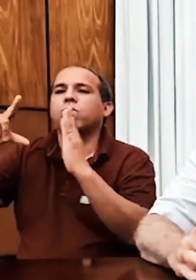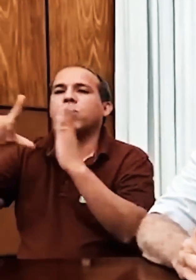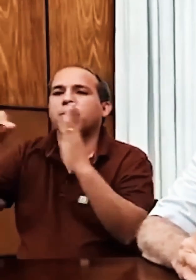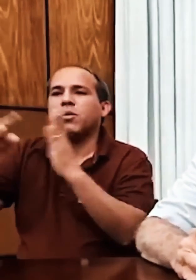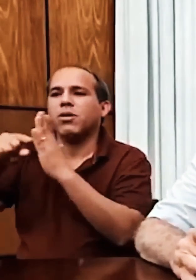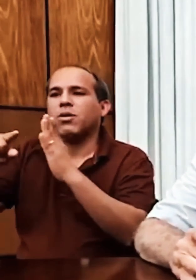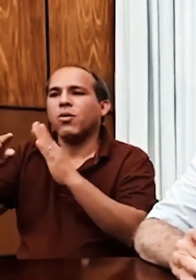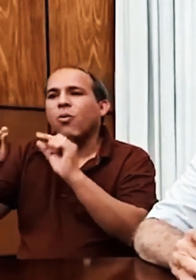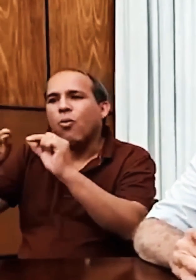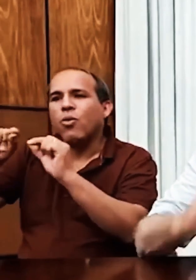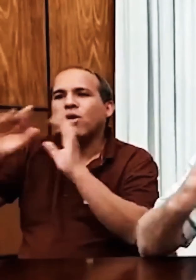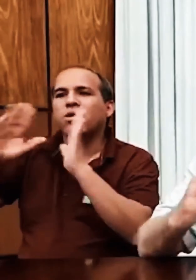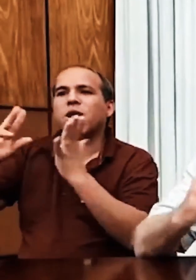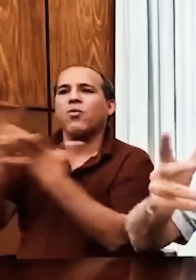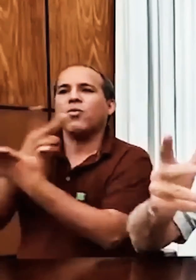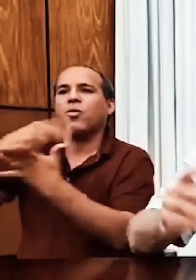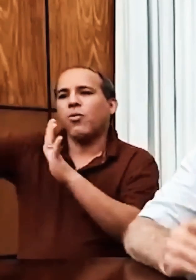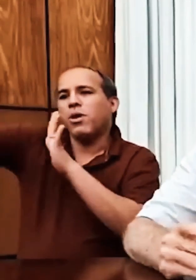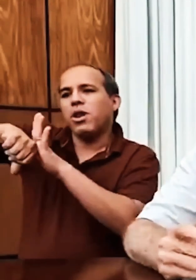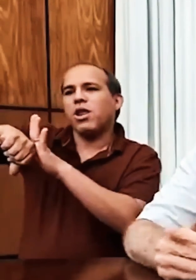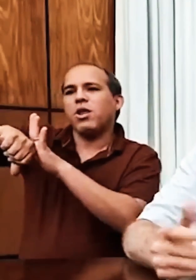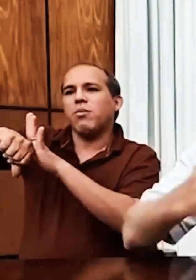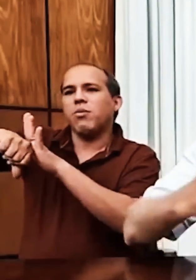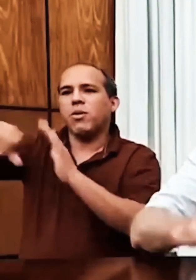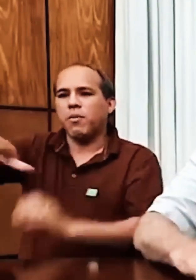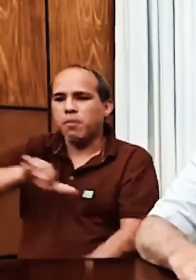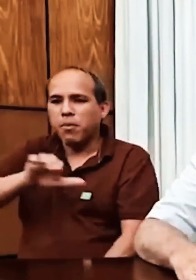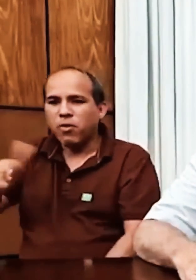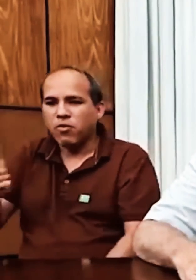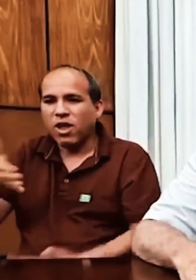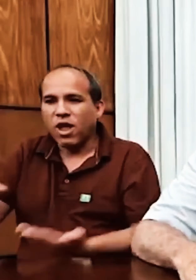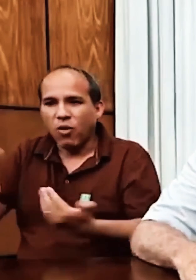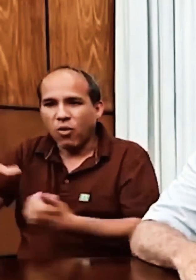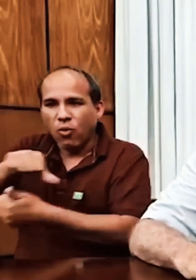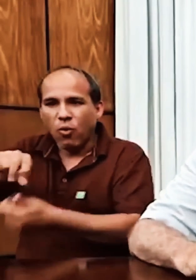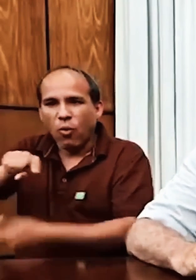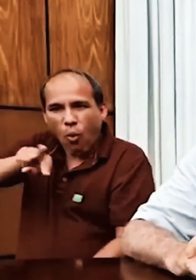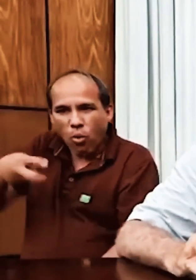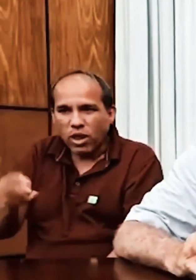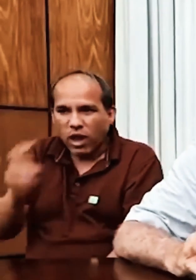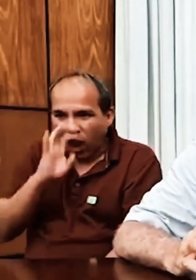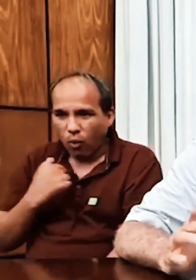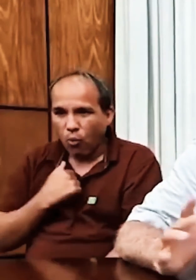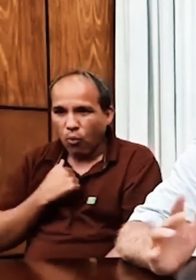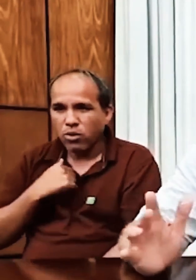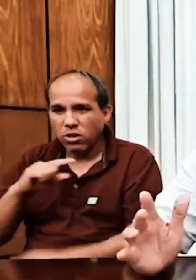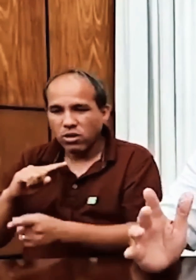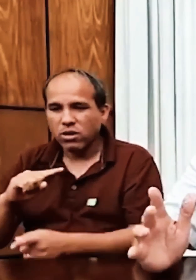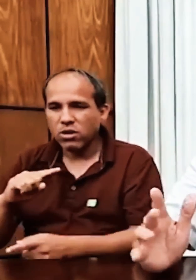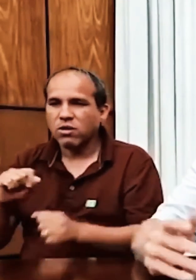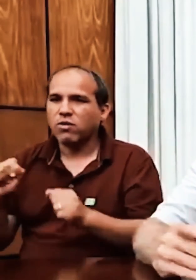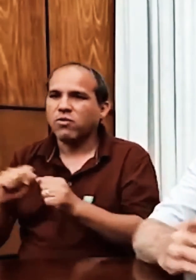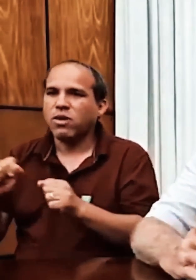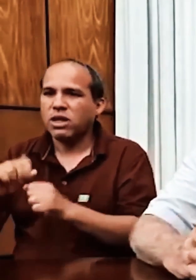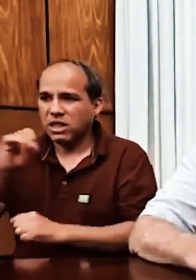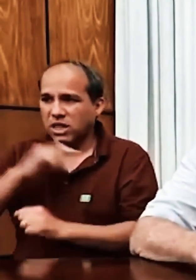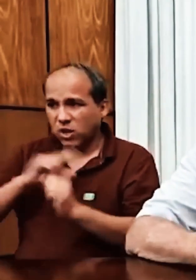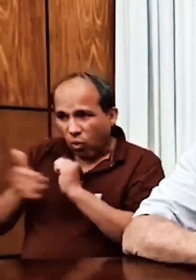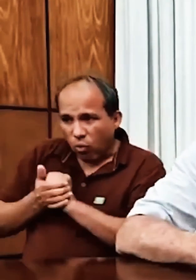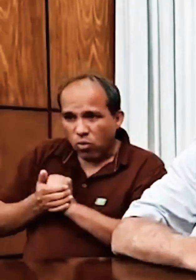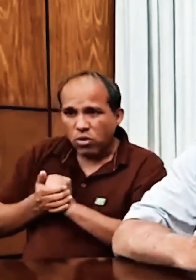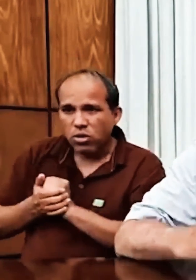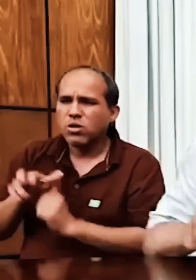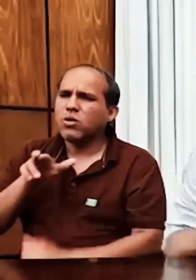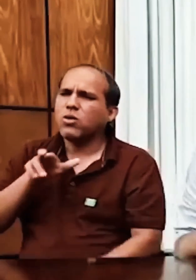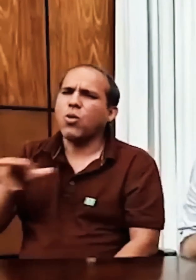envolvido nisso. E eles invertem agora, querem jogar para cima de mim Se fosse algo escondido, tudo bem. Mas não